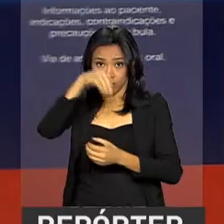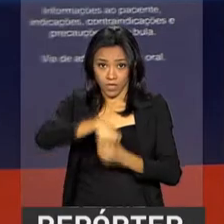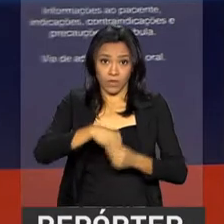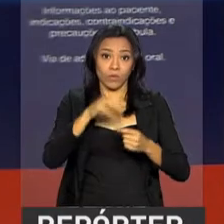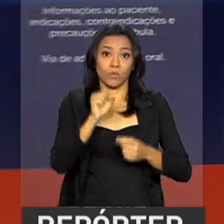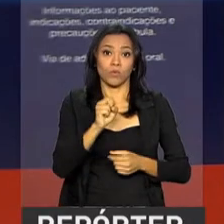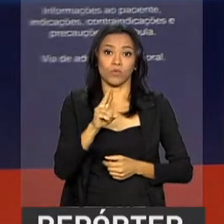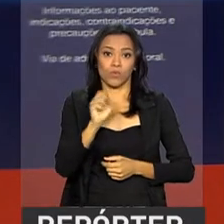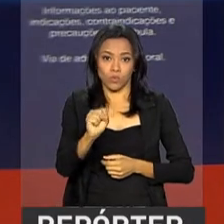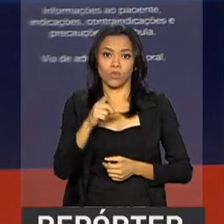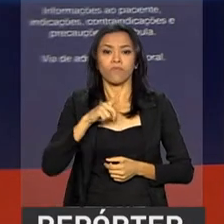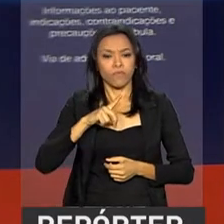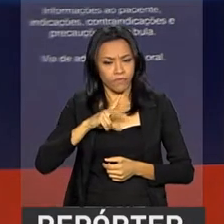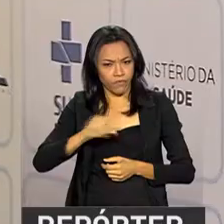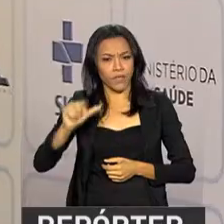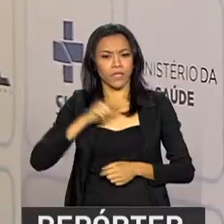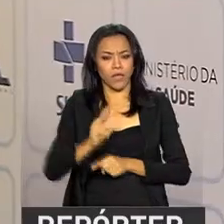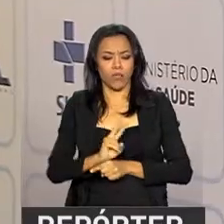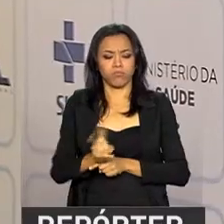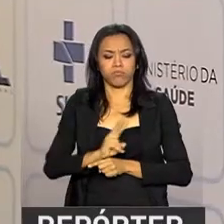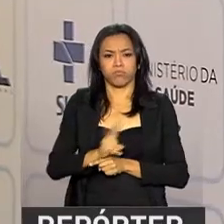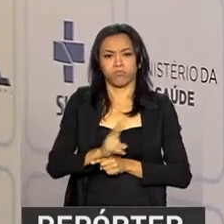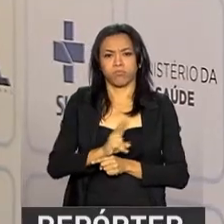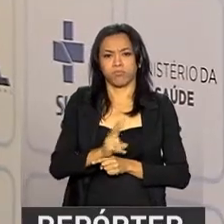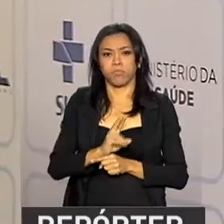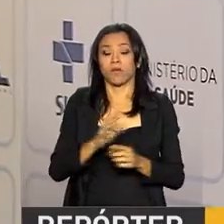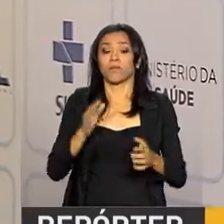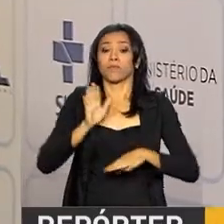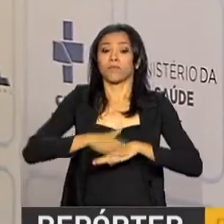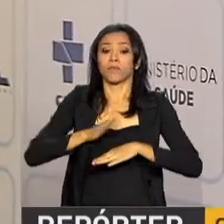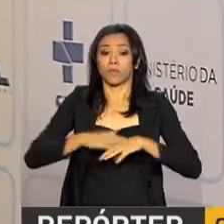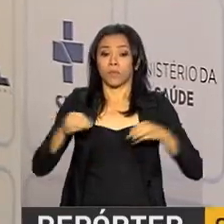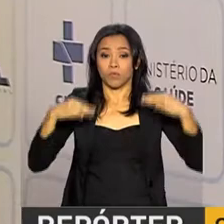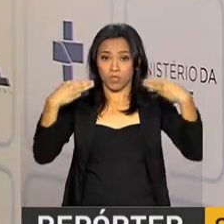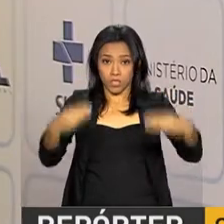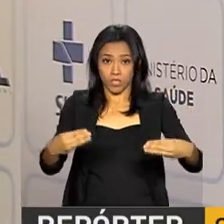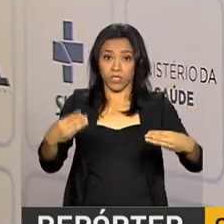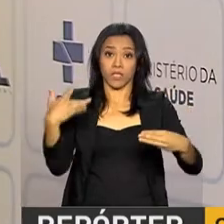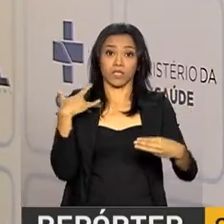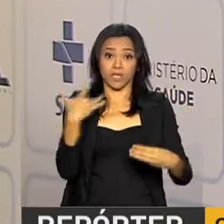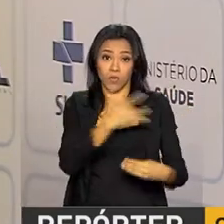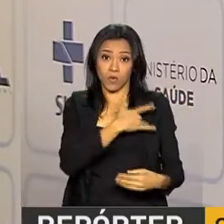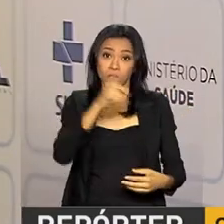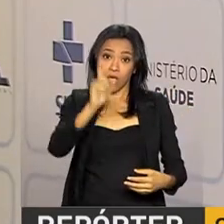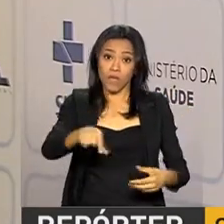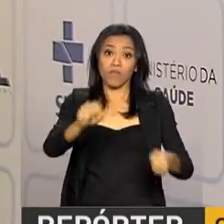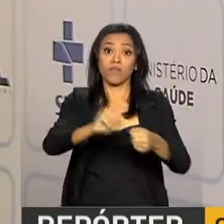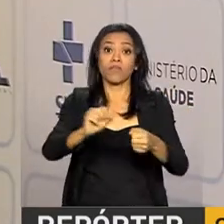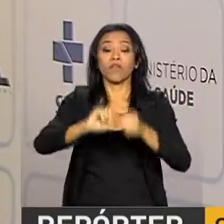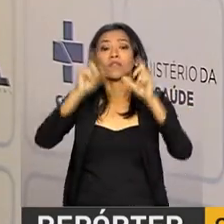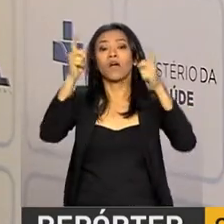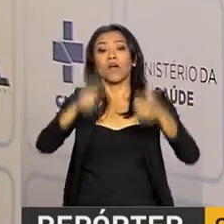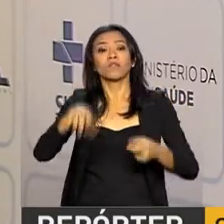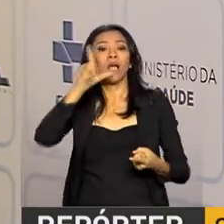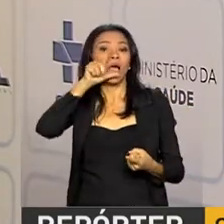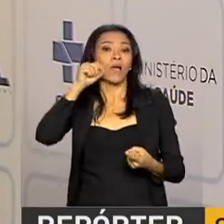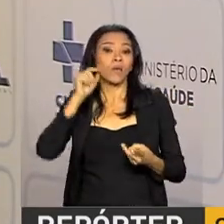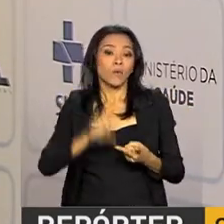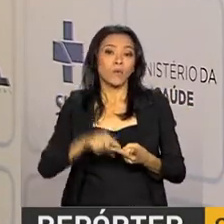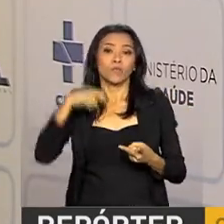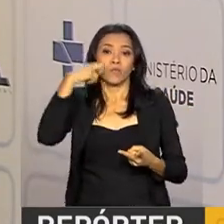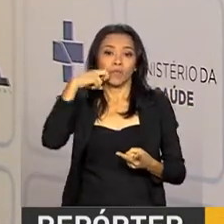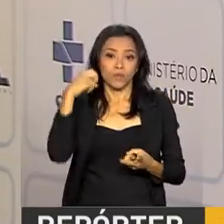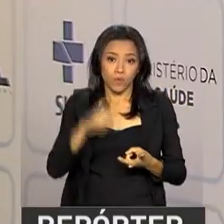terão monitoramento online segundo o ministério da saúde um projeto piloto realizado em alagoas rio grande do norte tocantins